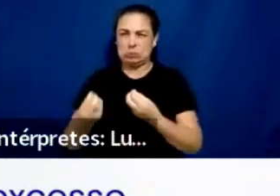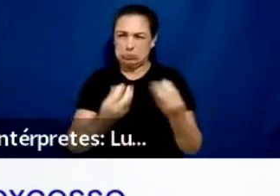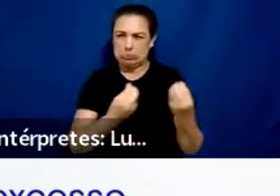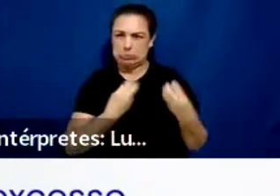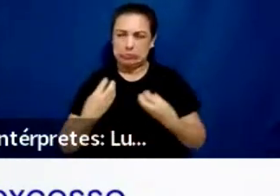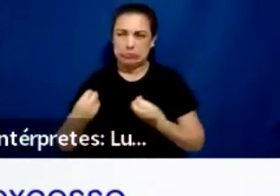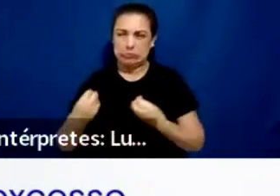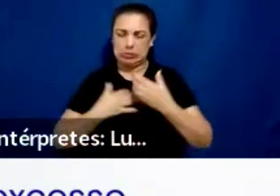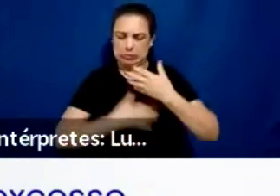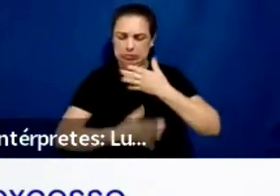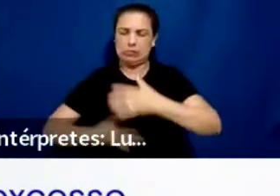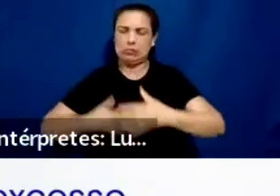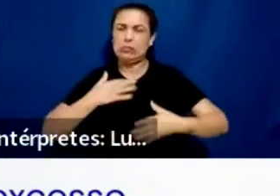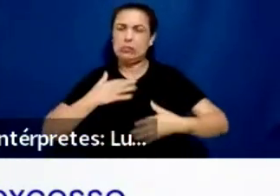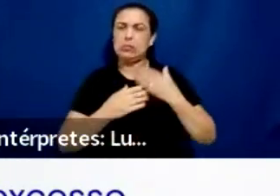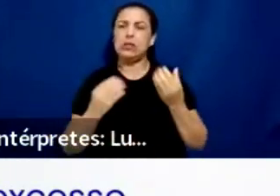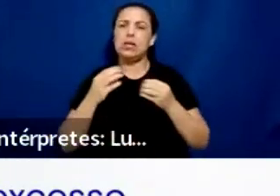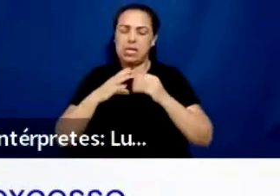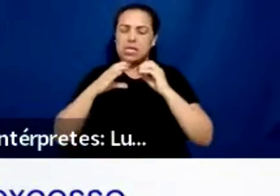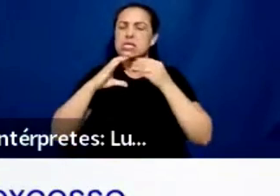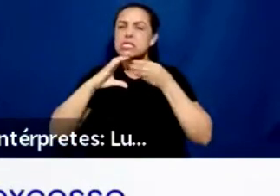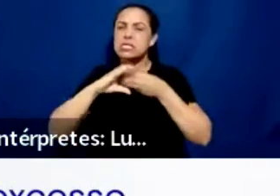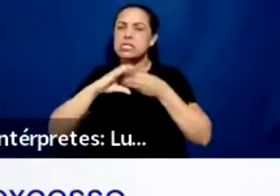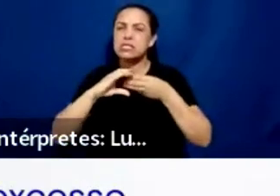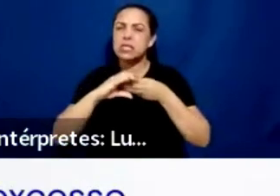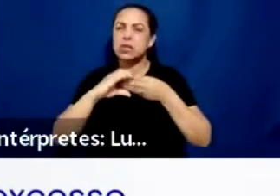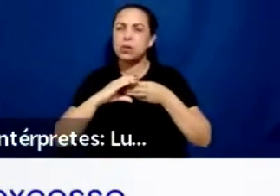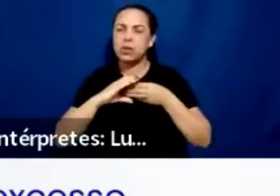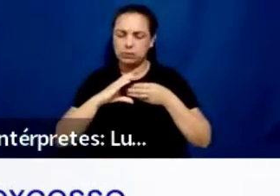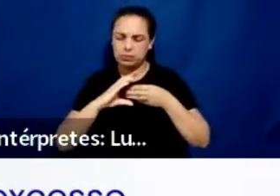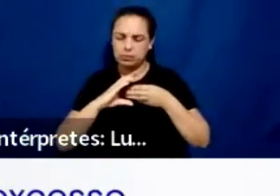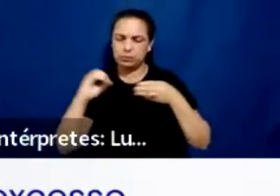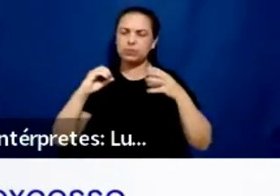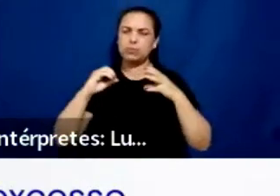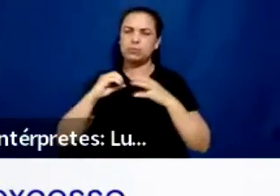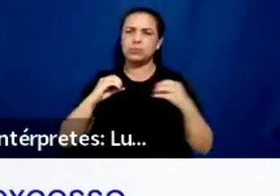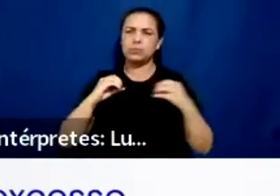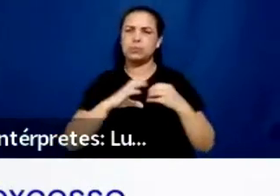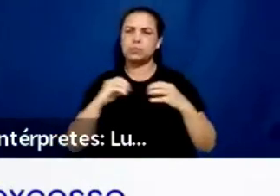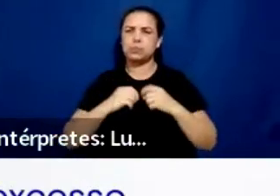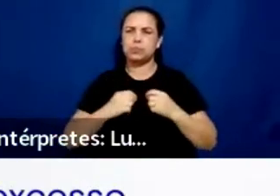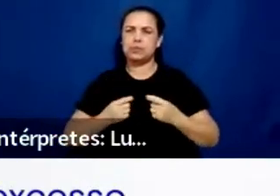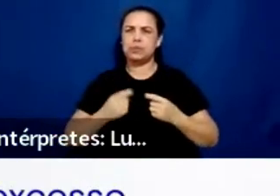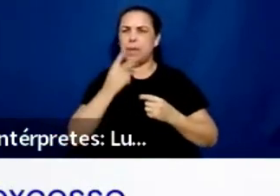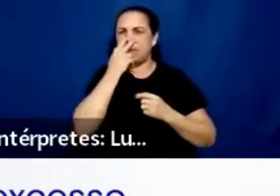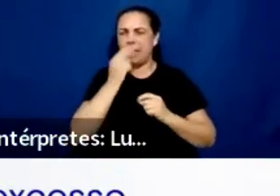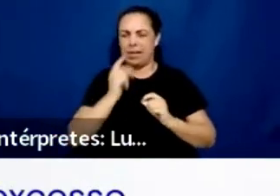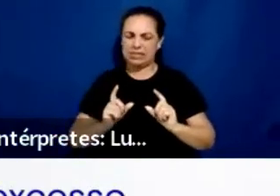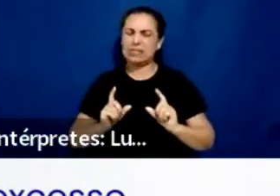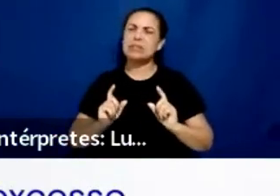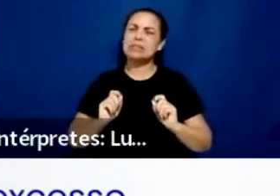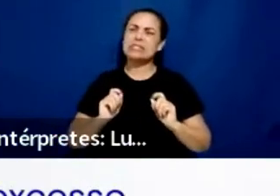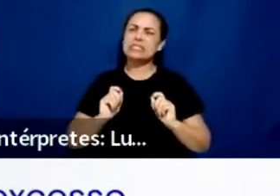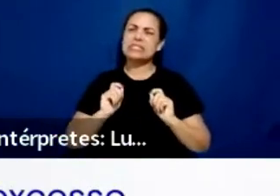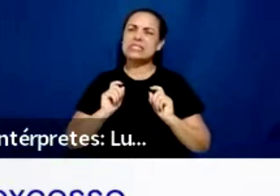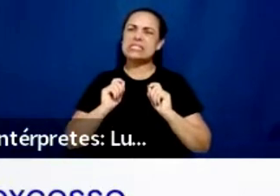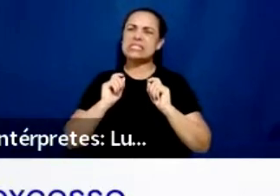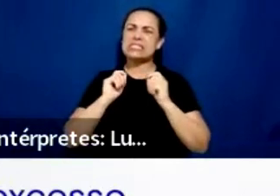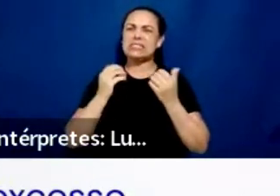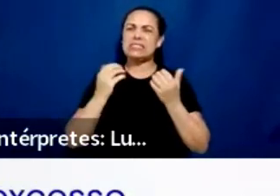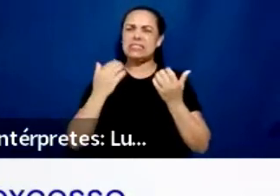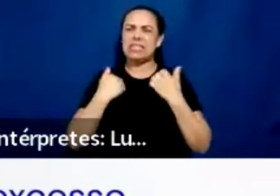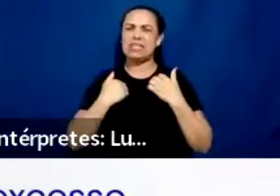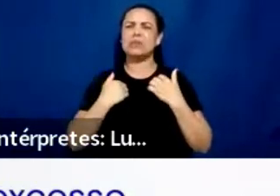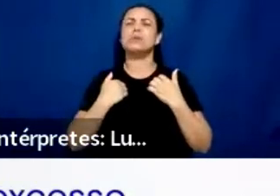vocês podem ver aqui nessa imagem, ele vai como que oxidando uma ferrugem, né? O excesso de radical livre, ele